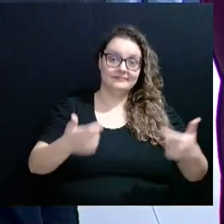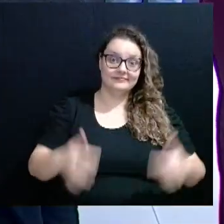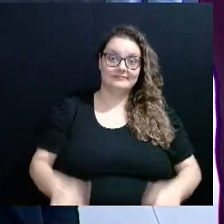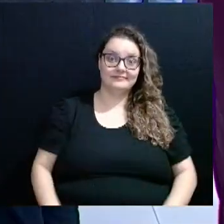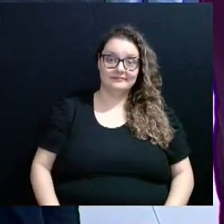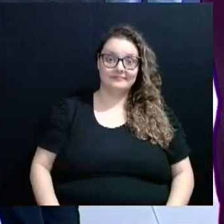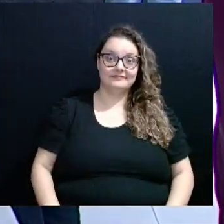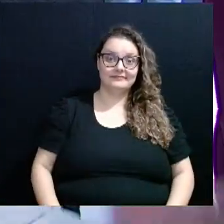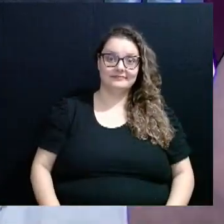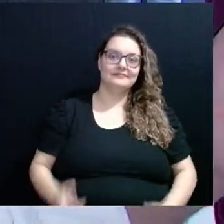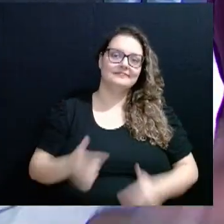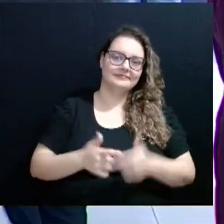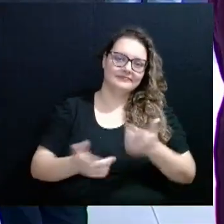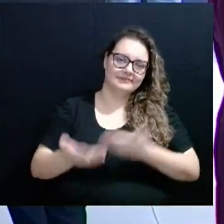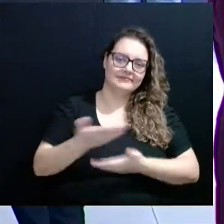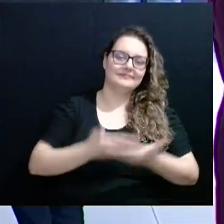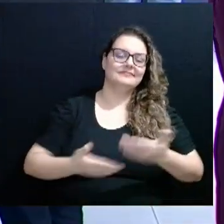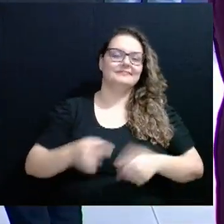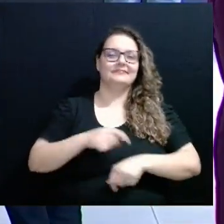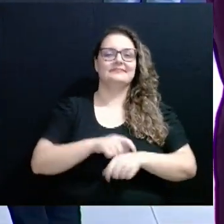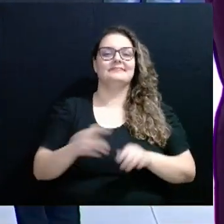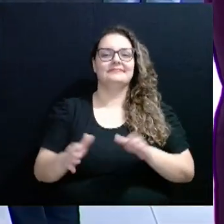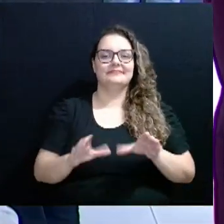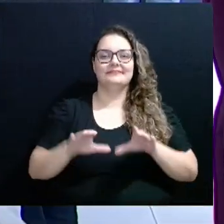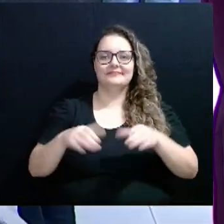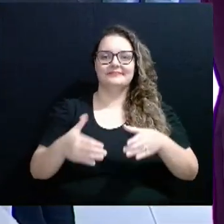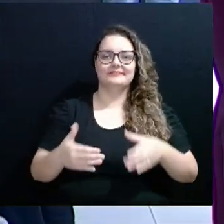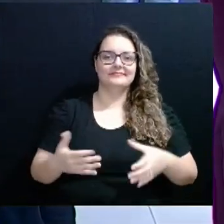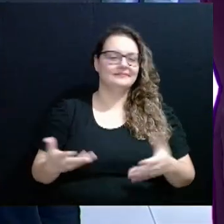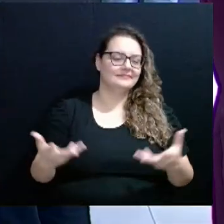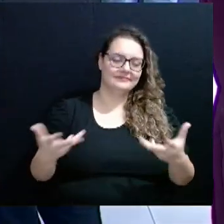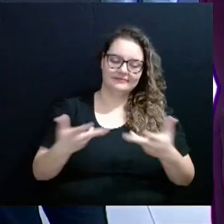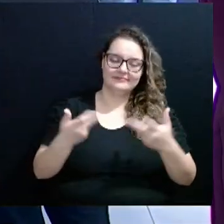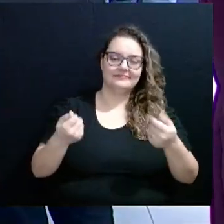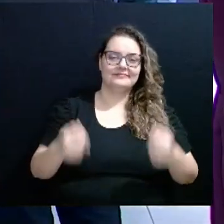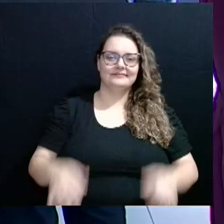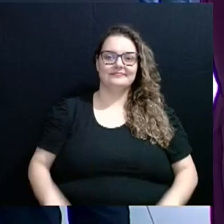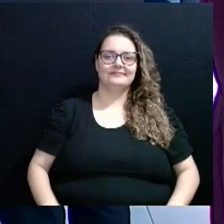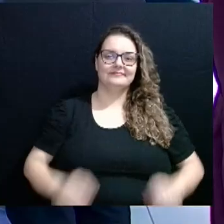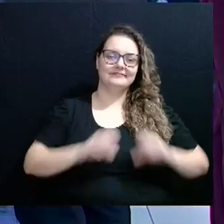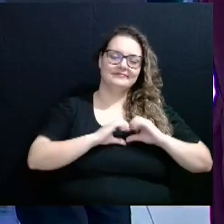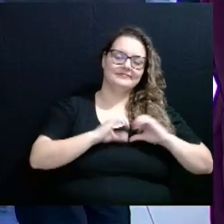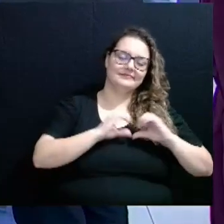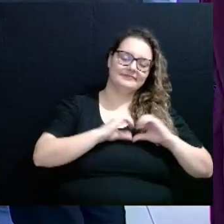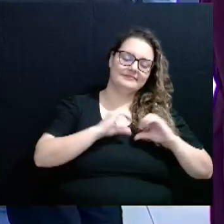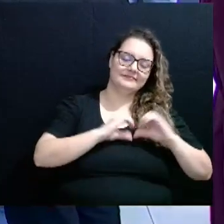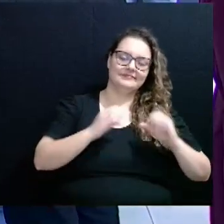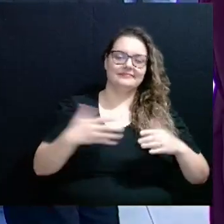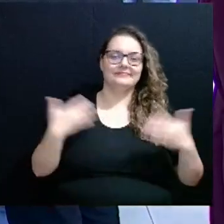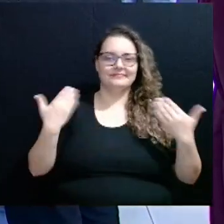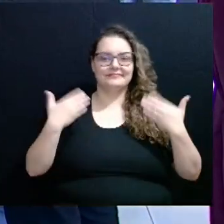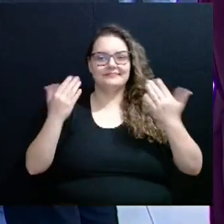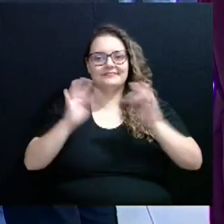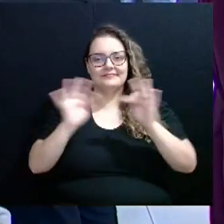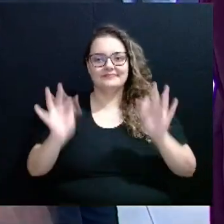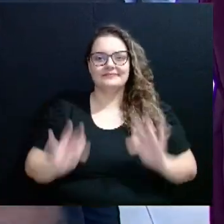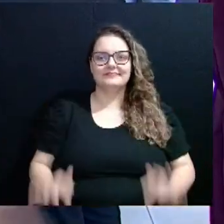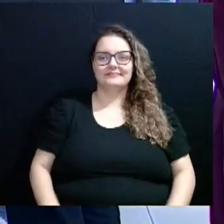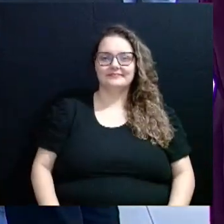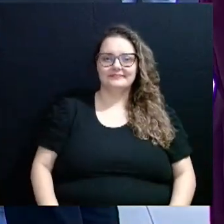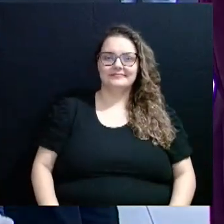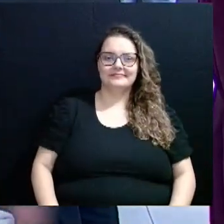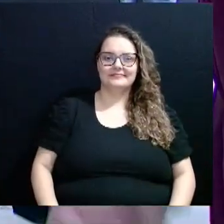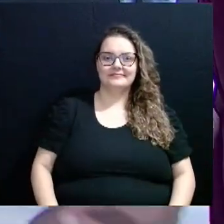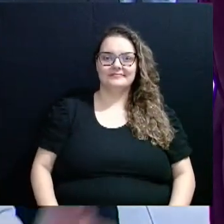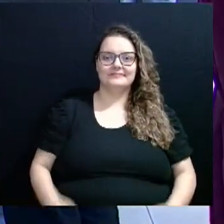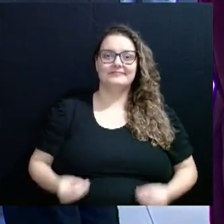dividir esses momentos com a equipe é fantástico. Meu coração pulsa mesmo de alegria, de felicidade e assim me dá mais